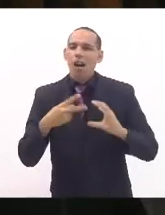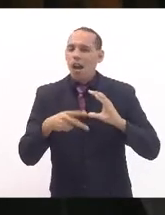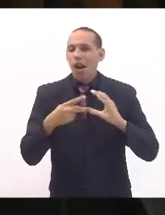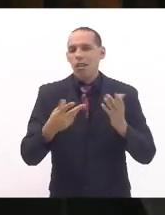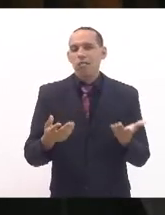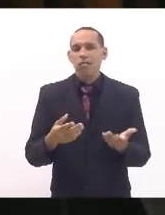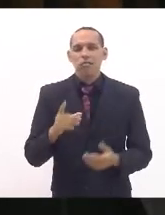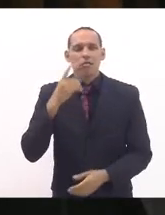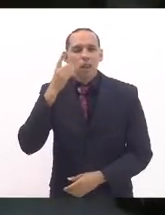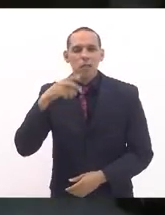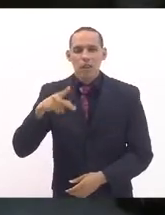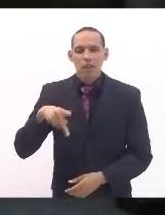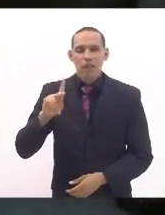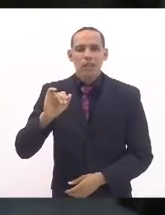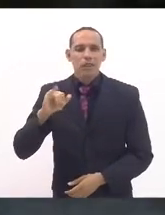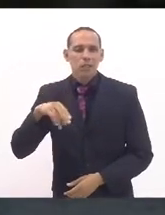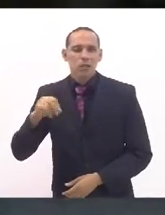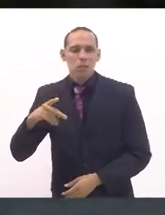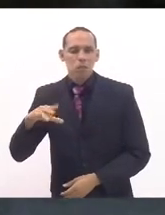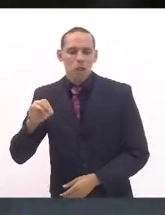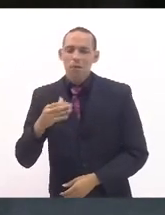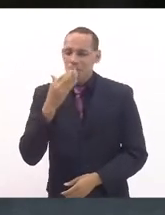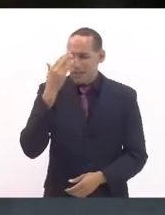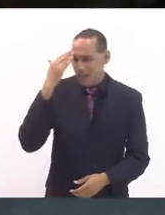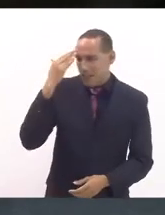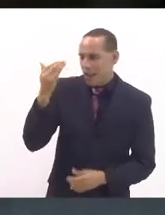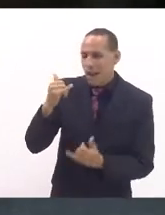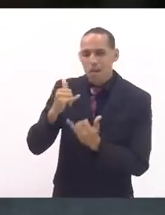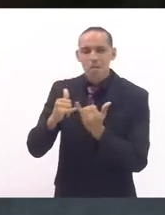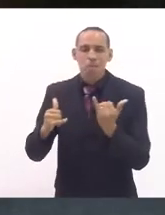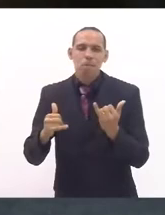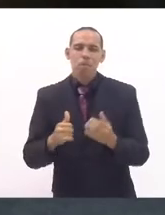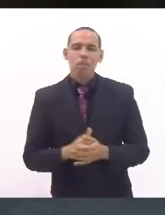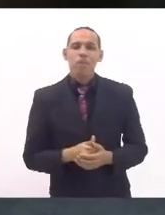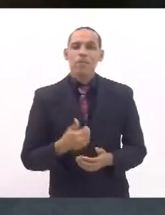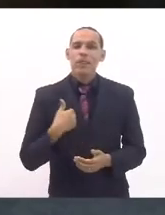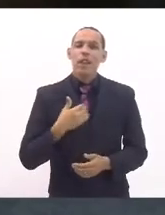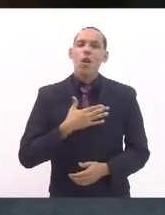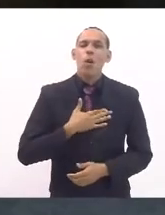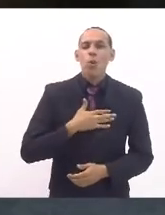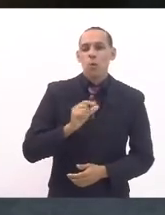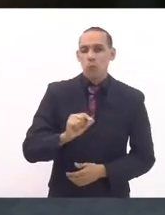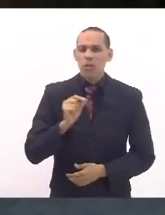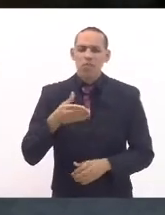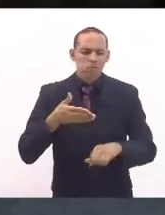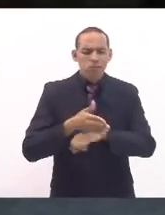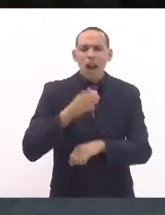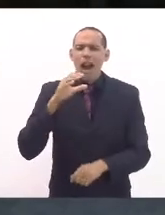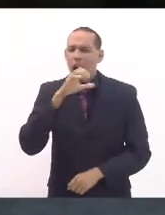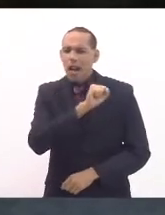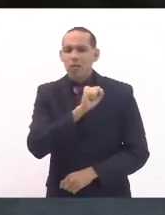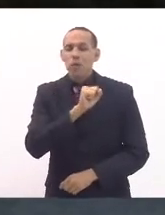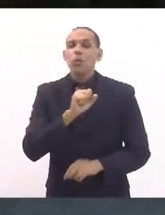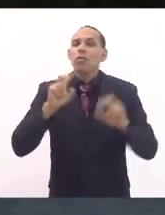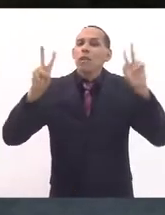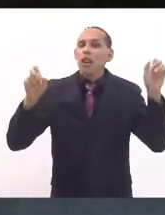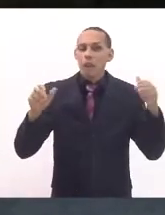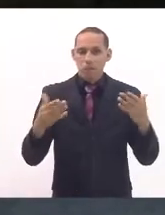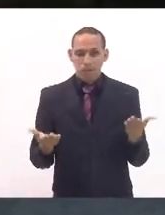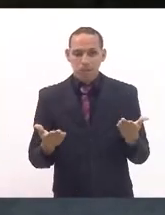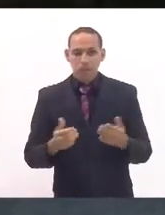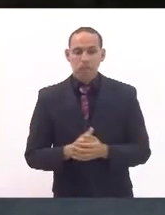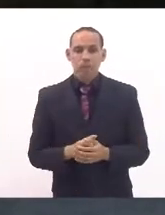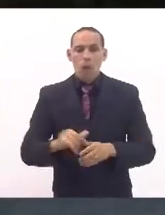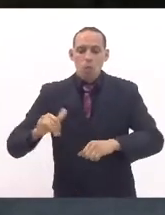Quiloplock. Deputado Rodrigo Amorim, obrigado pela parte. Eu gostaria só de entrar rapidamente no tema